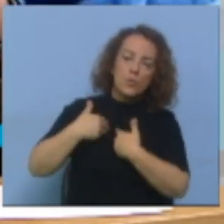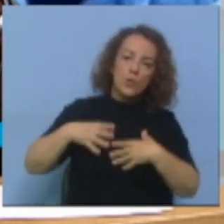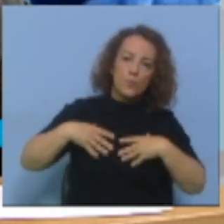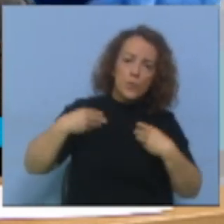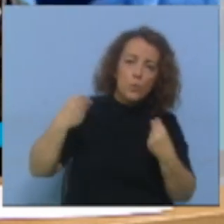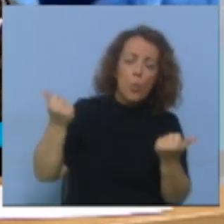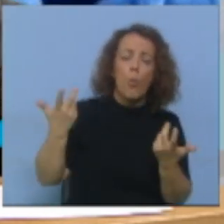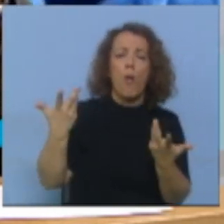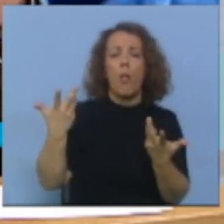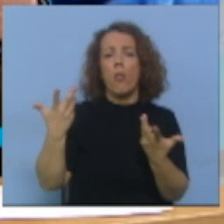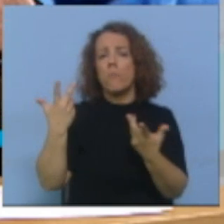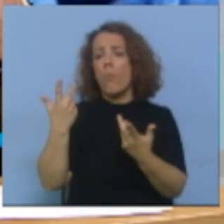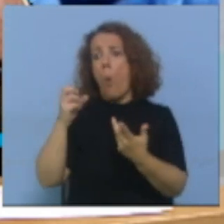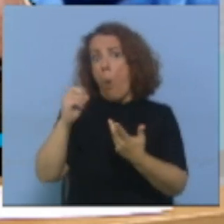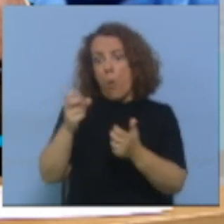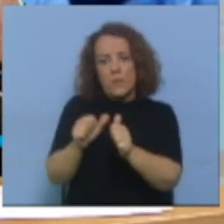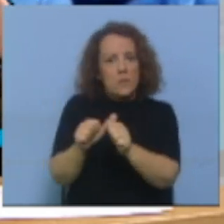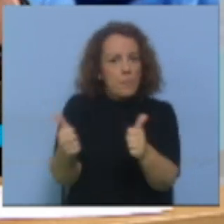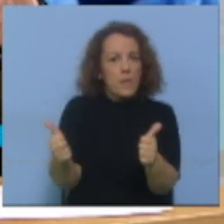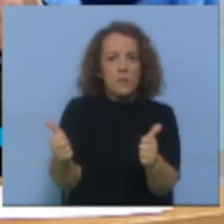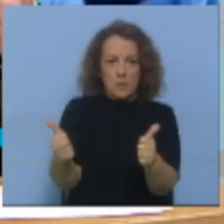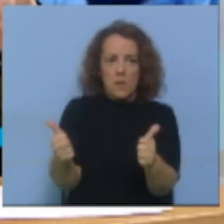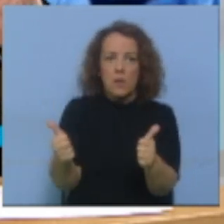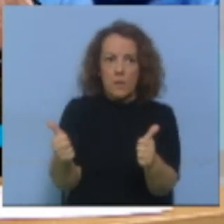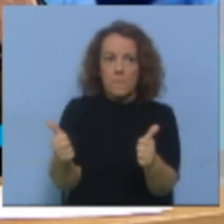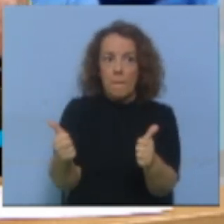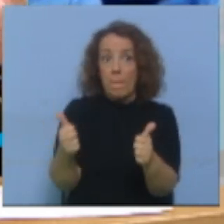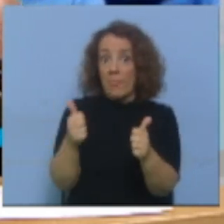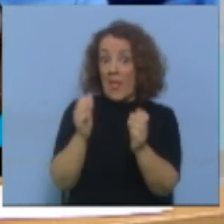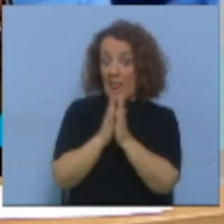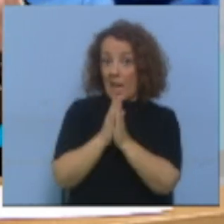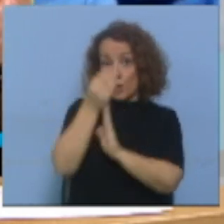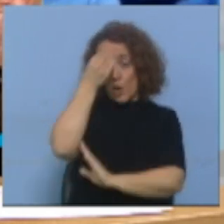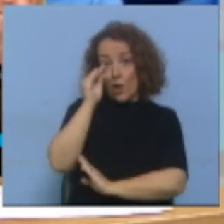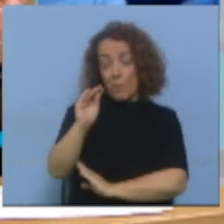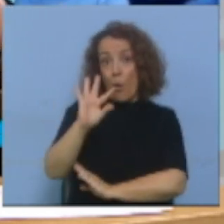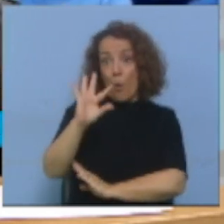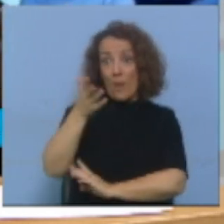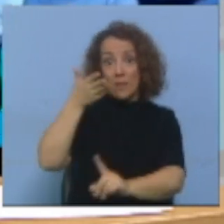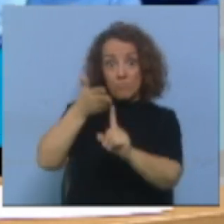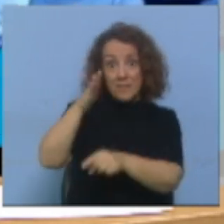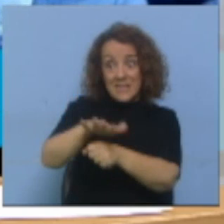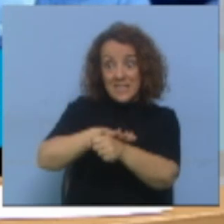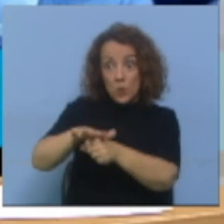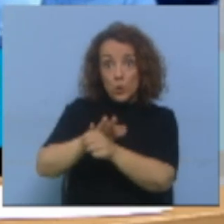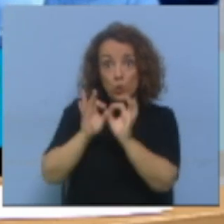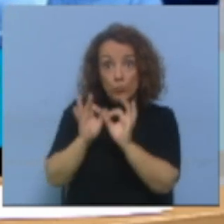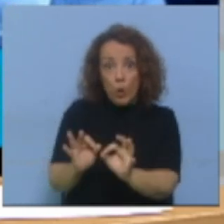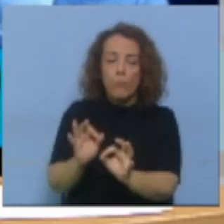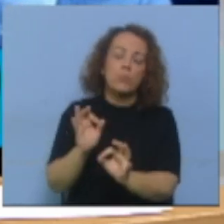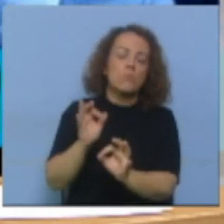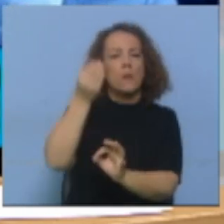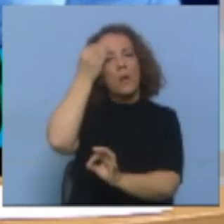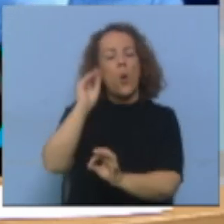alguns casos, inclusive a própria separação, que é o que a Igreja recomenda em situações muito concretas, que são, evidentemente, situações